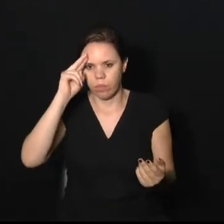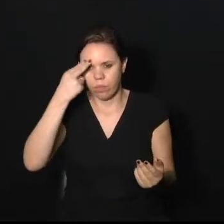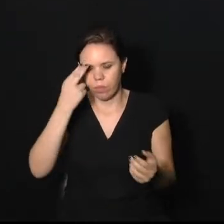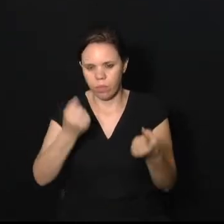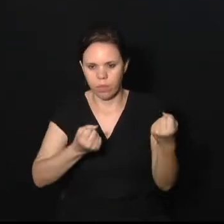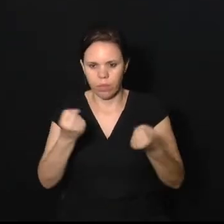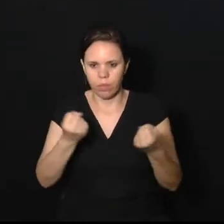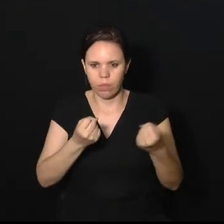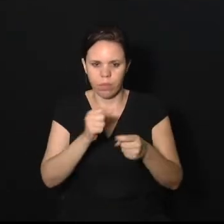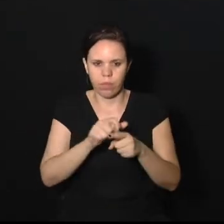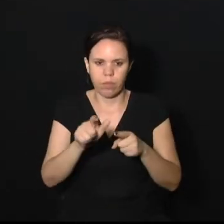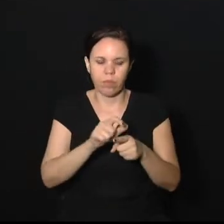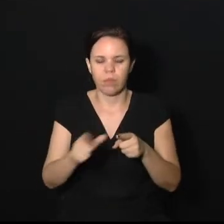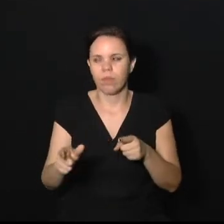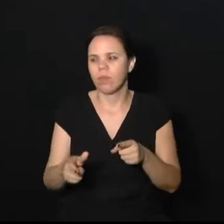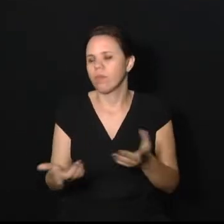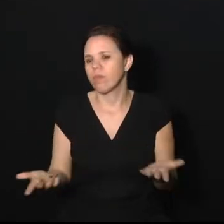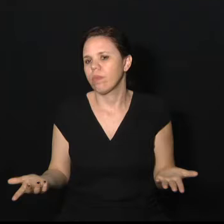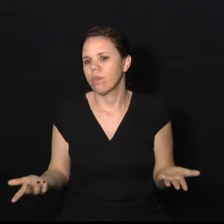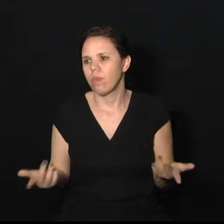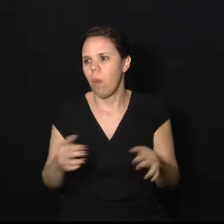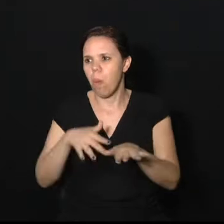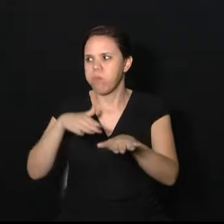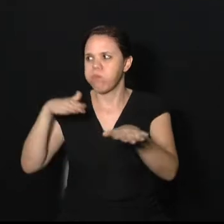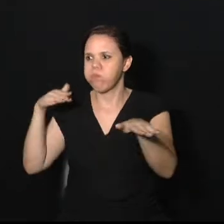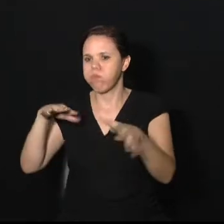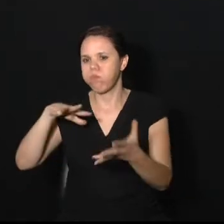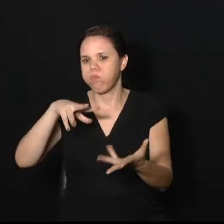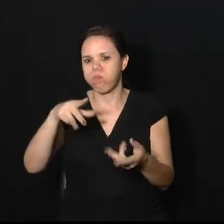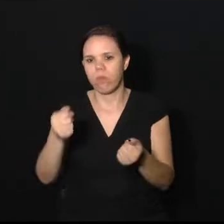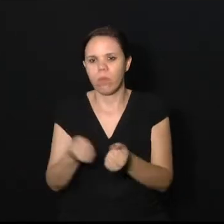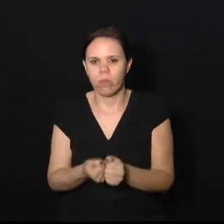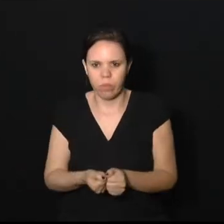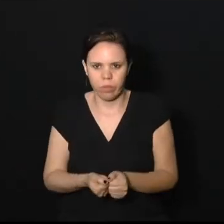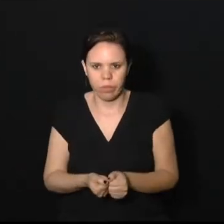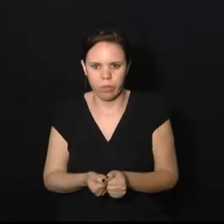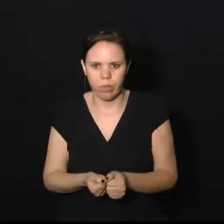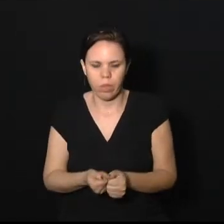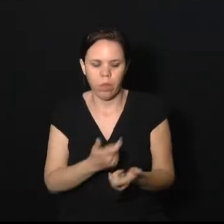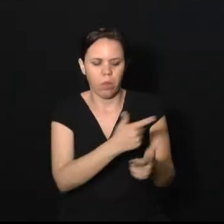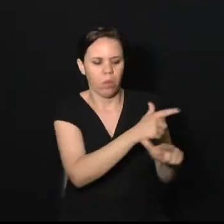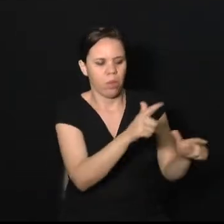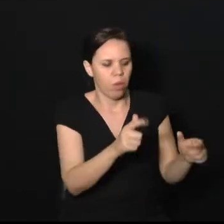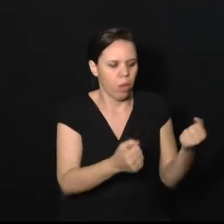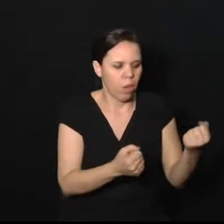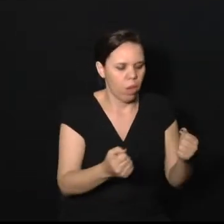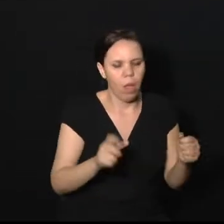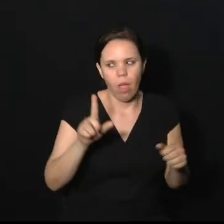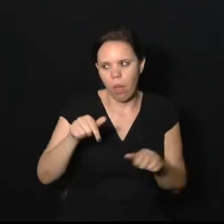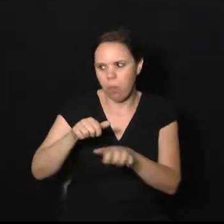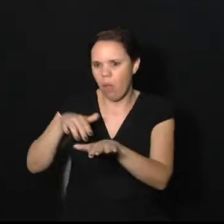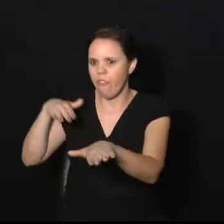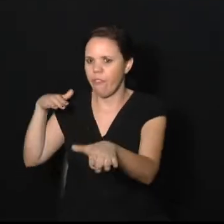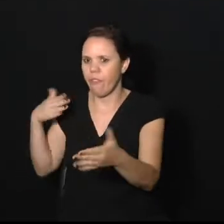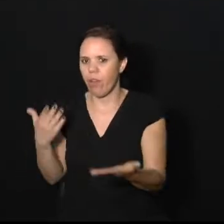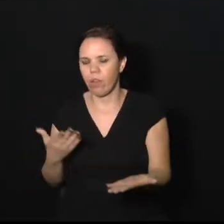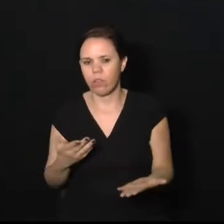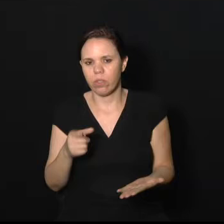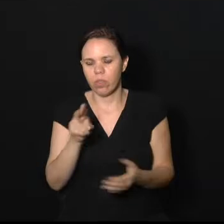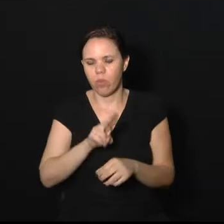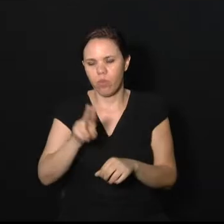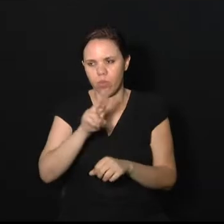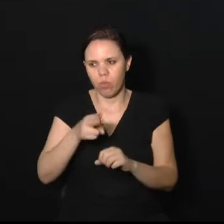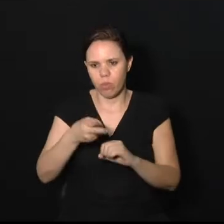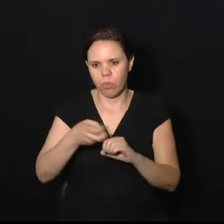sem possuir um carro. Né? Agora eles estão com projetos de ter já carros, mas assim, não tem nenhum carro e a maior frota do mundo, usando um aplicativo. Então,